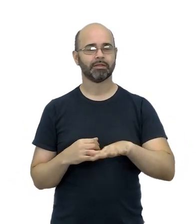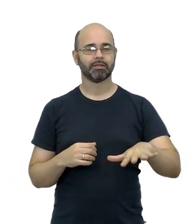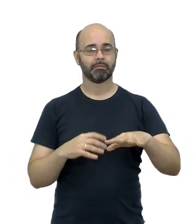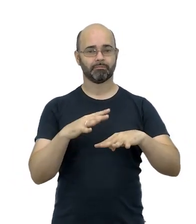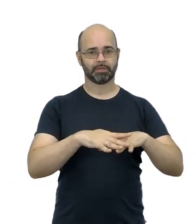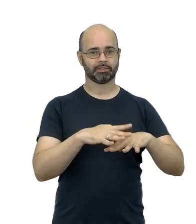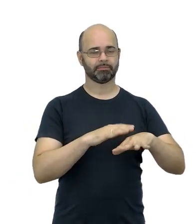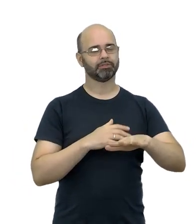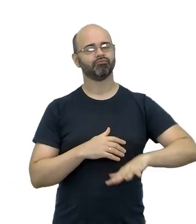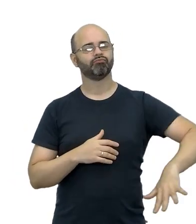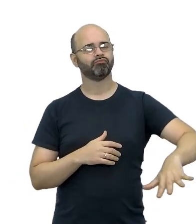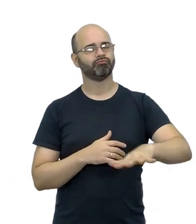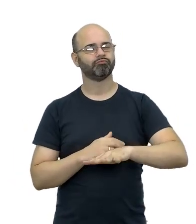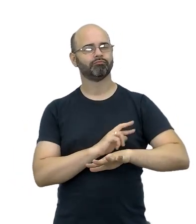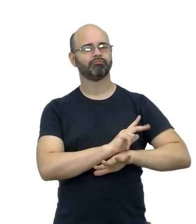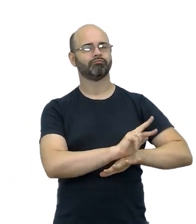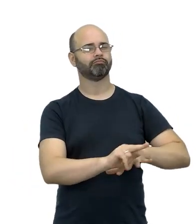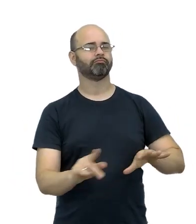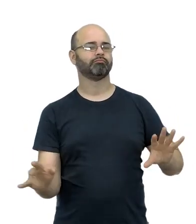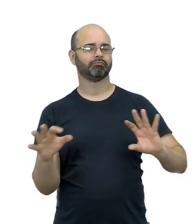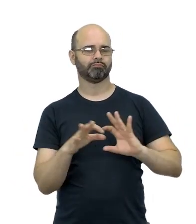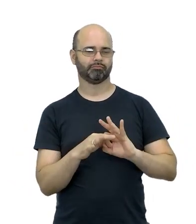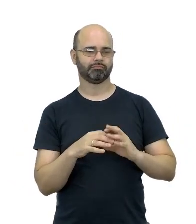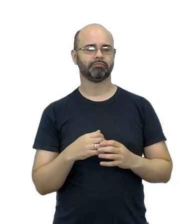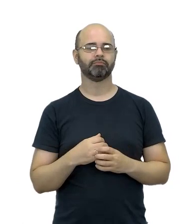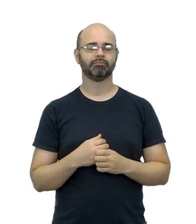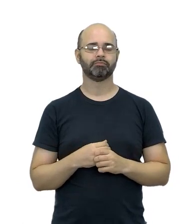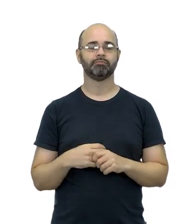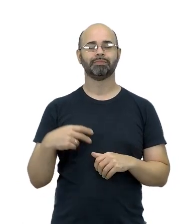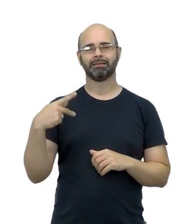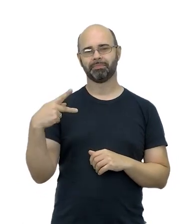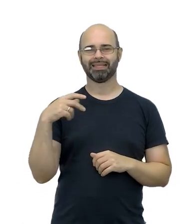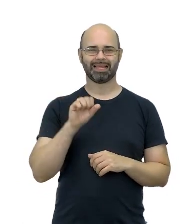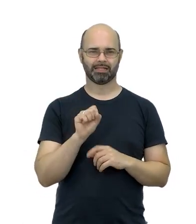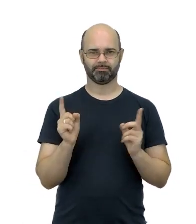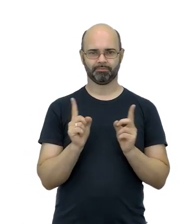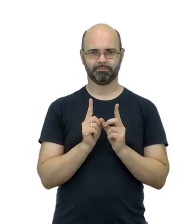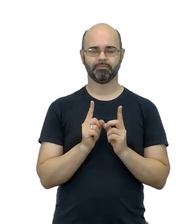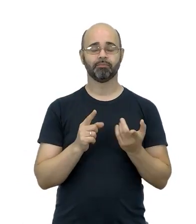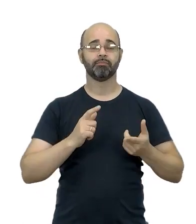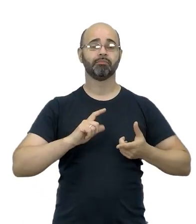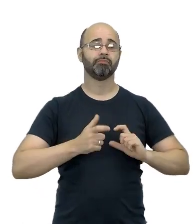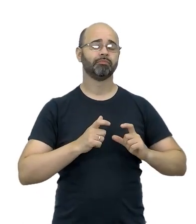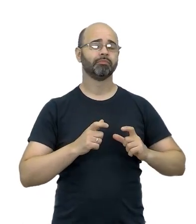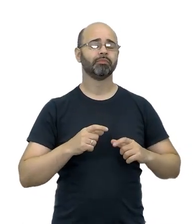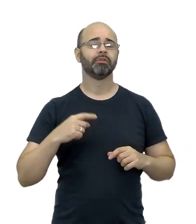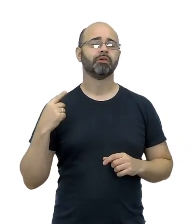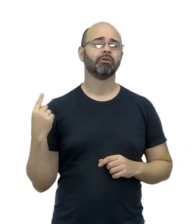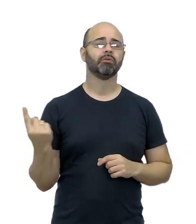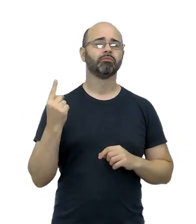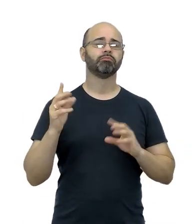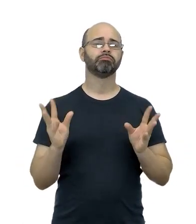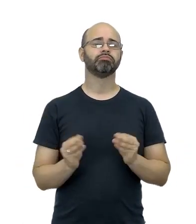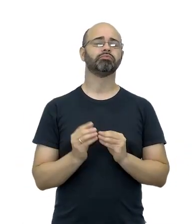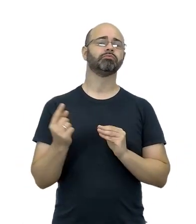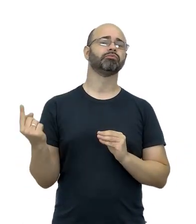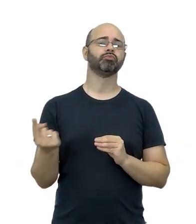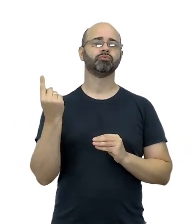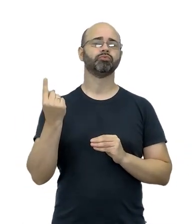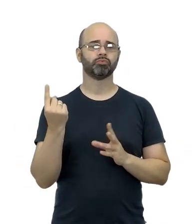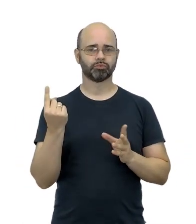matemática. Ponte Serrazina diz que a geometria se constitui um elemento unificador da aprendizagem